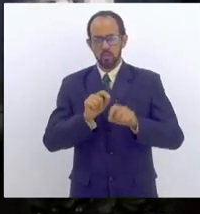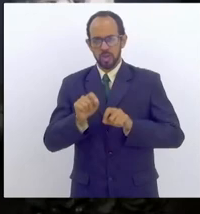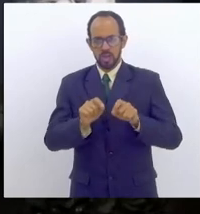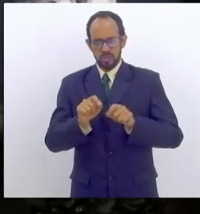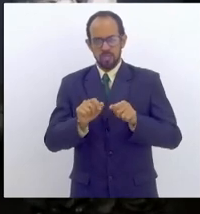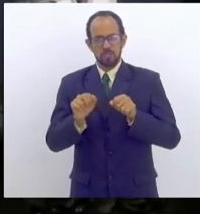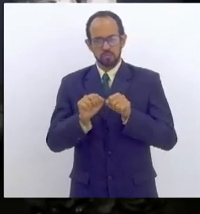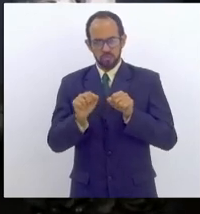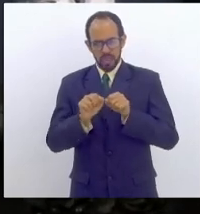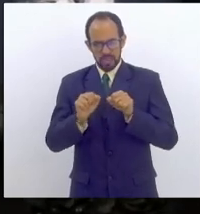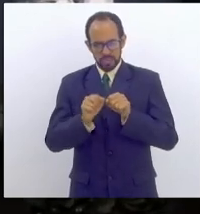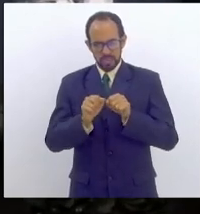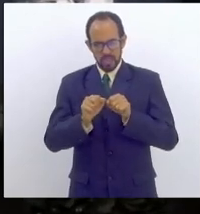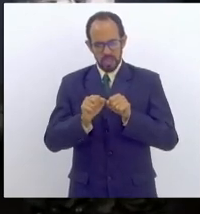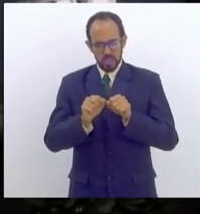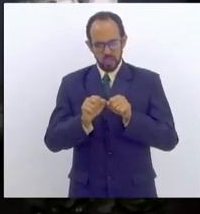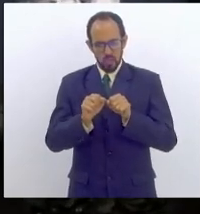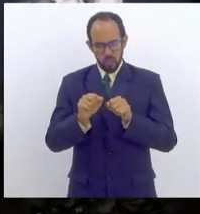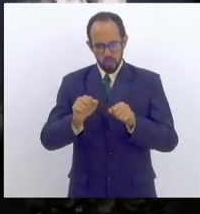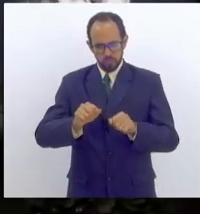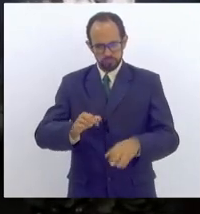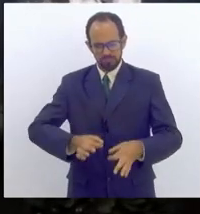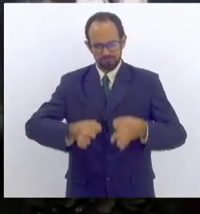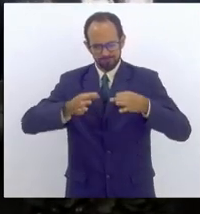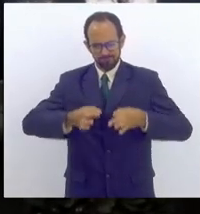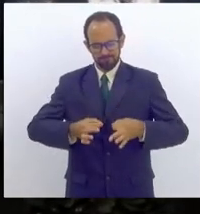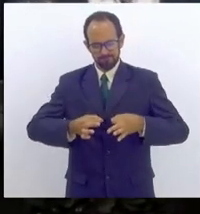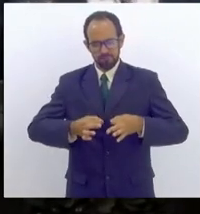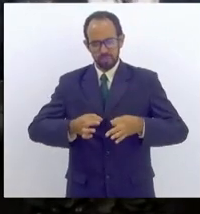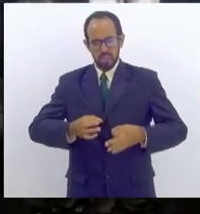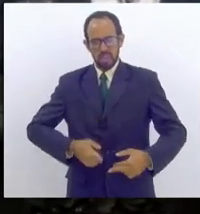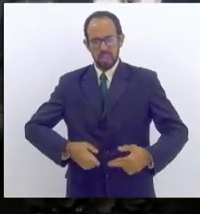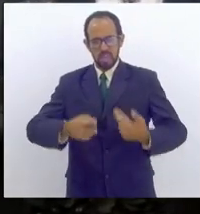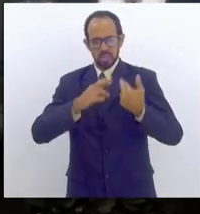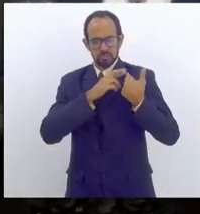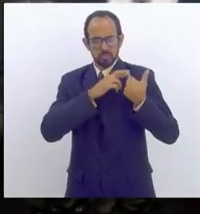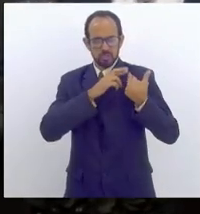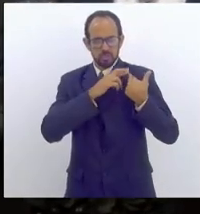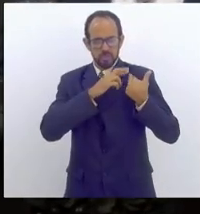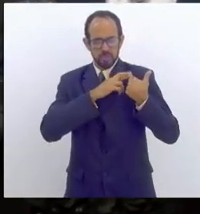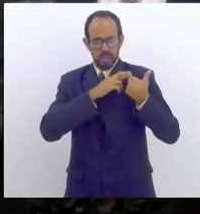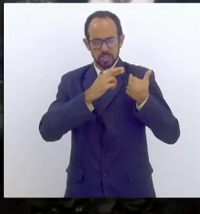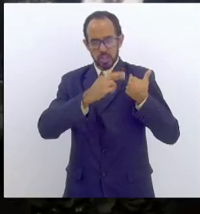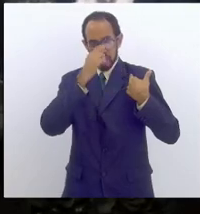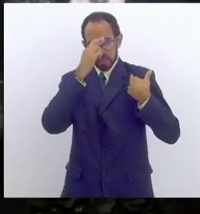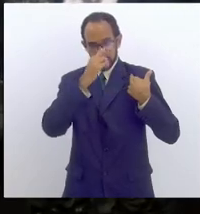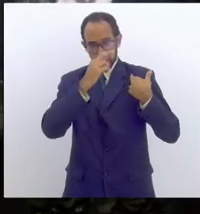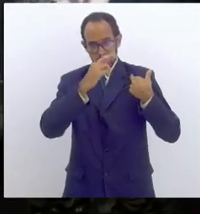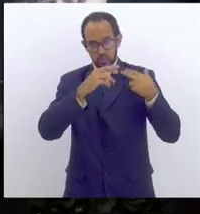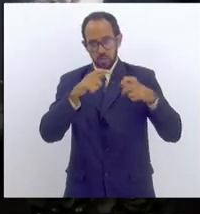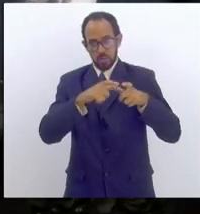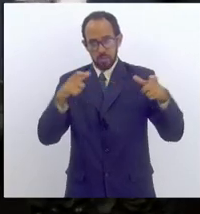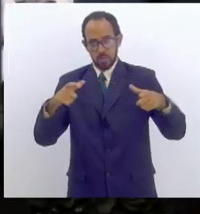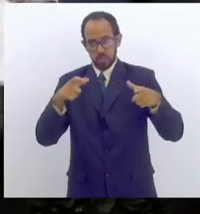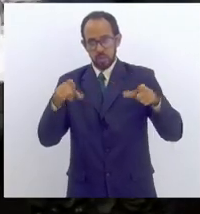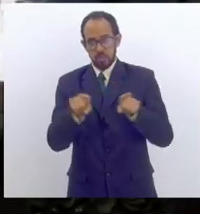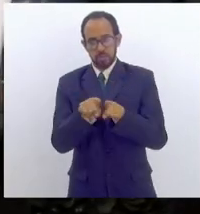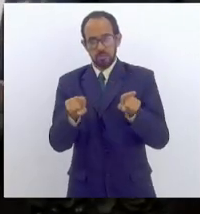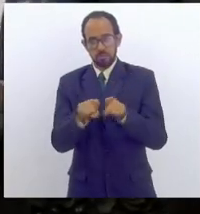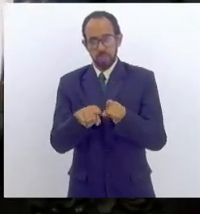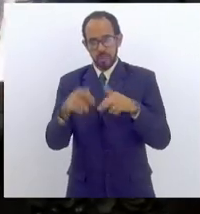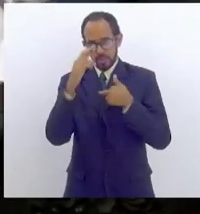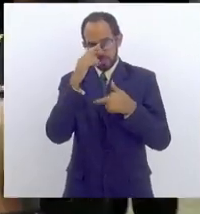com altivez e responsabilidade, respeitando a maioria e respeitando os direitos